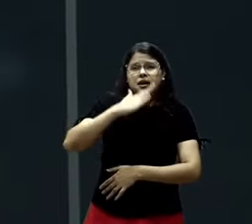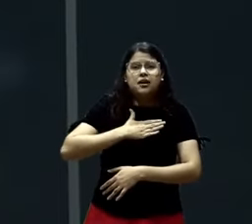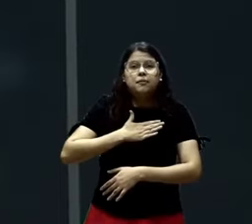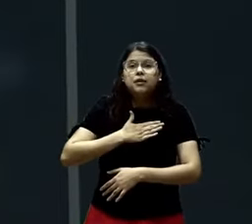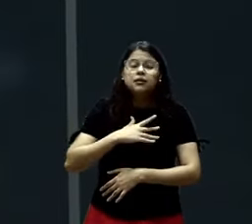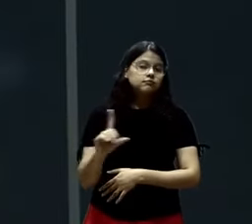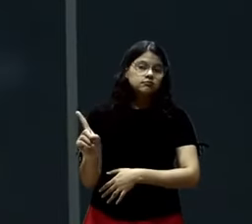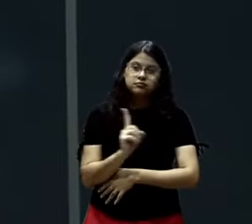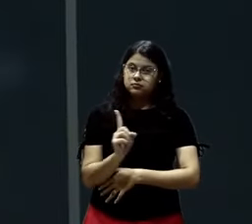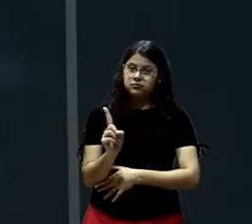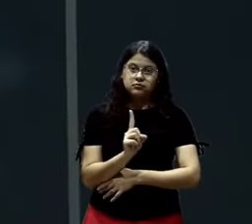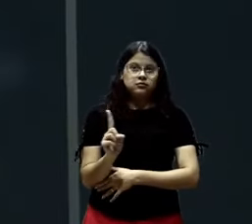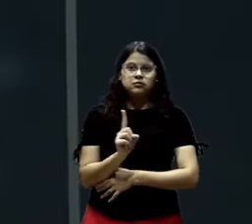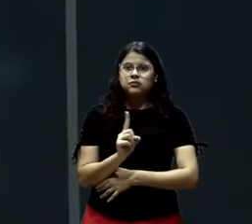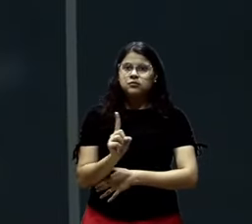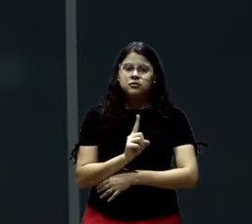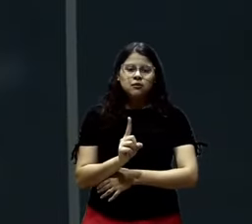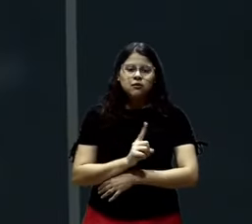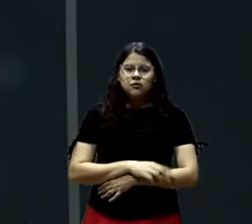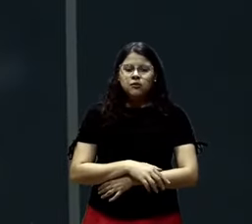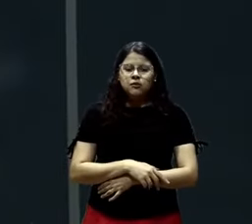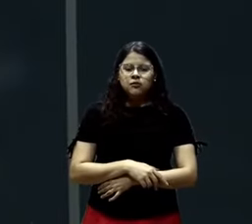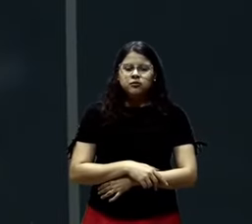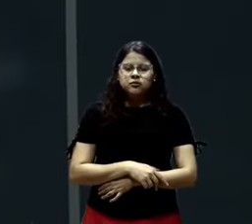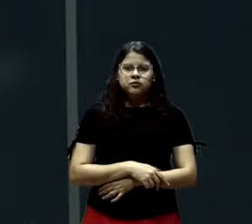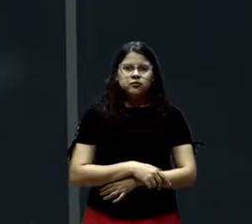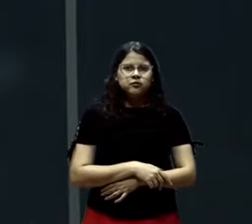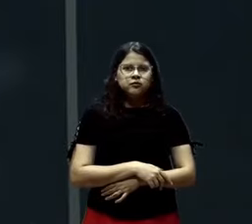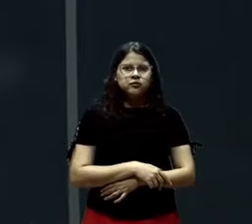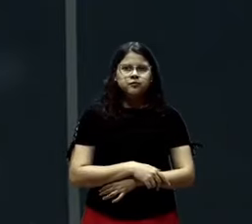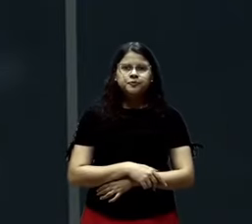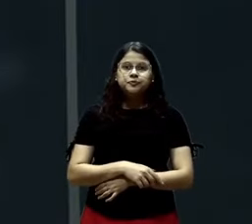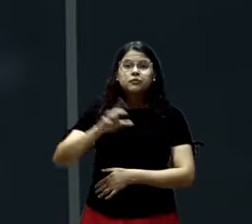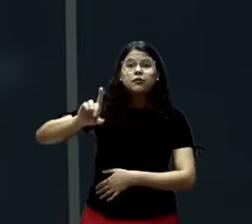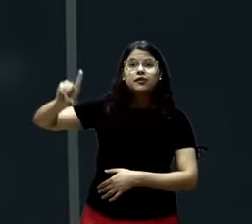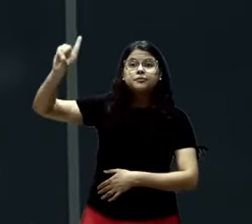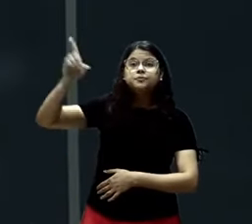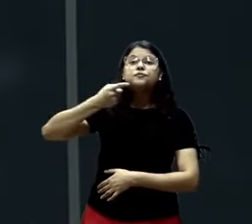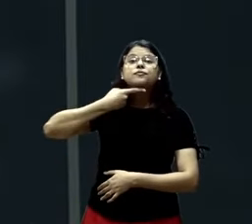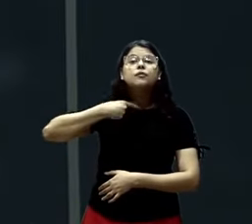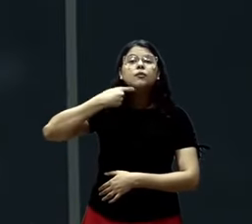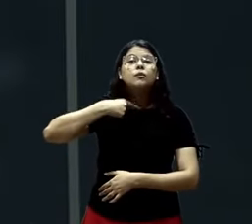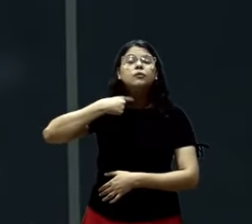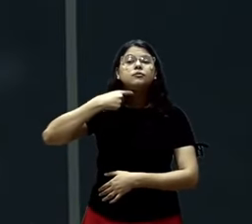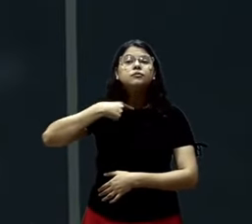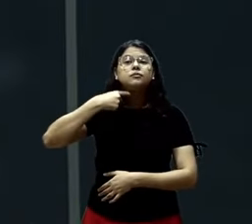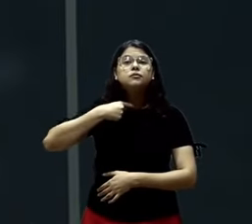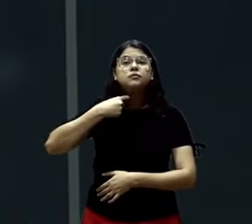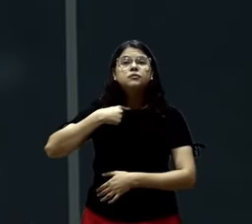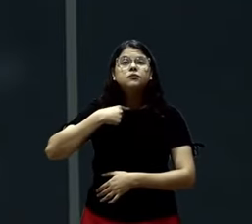Pare de pensar, isso não vai dar certo. Não. A vontade de Deus